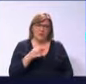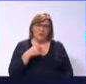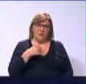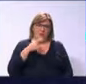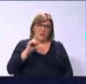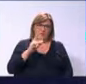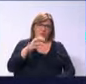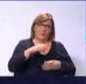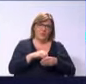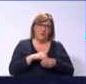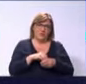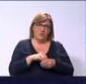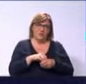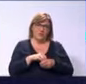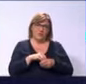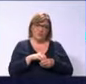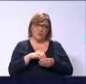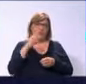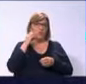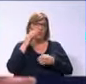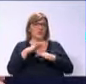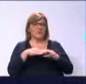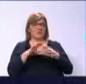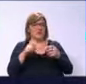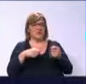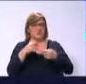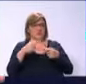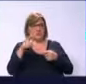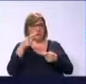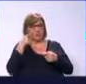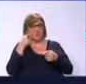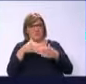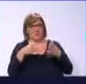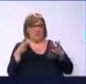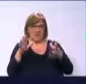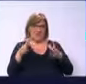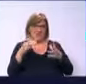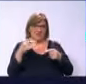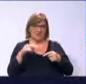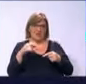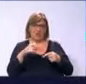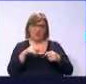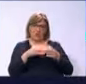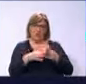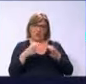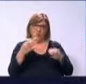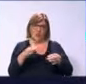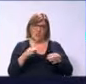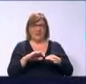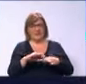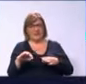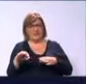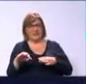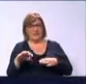não estou muito por dentro do dado como se fazem as negociações não se tem mais conhecimento aos 25 isto é tudo normal tirando a parte